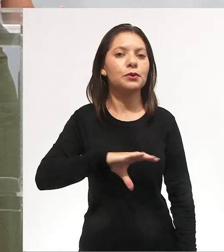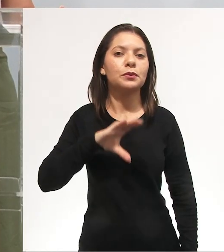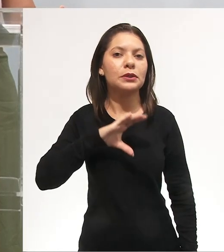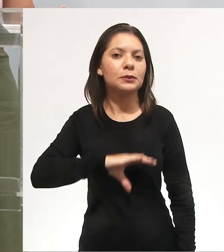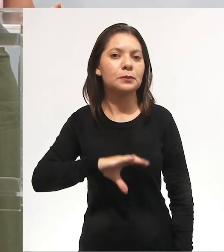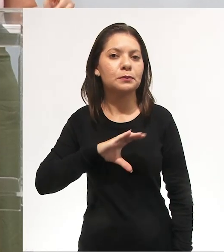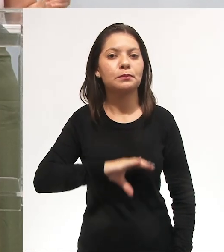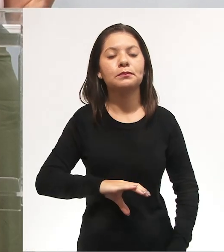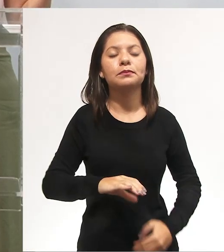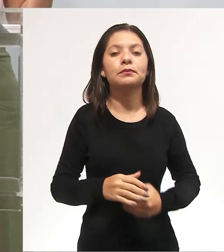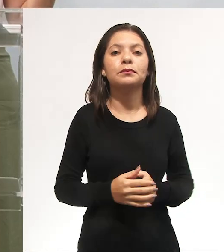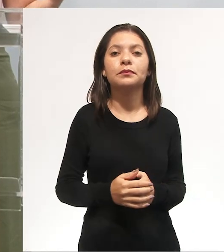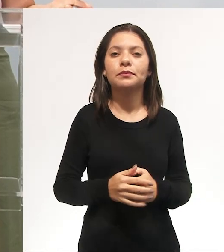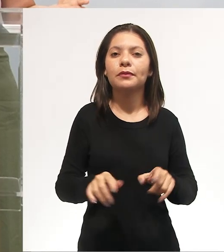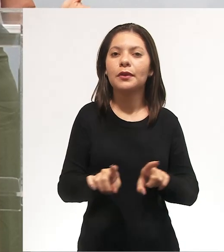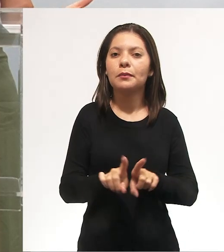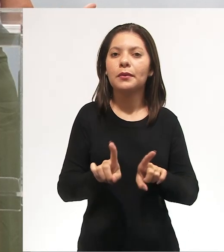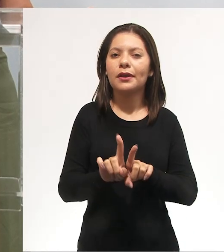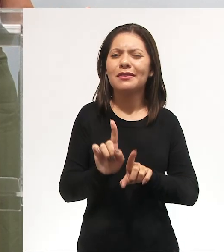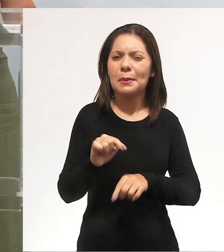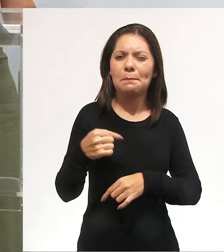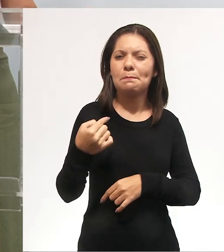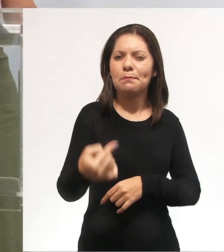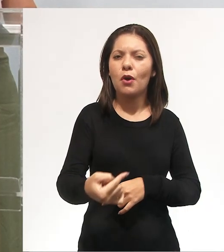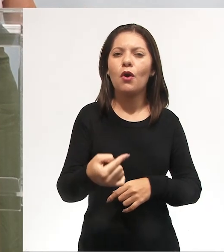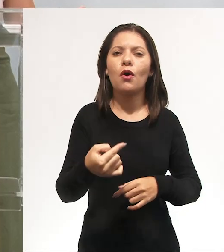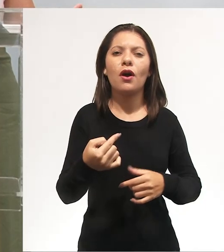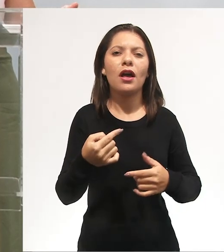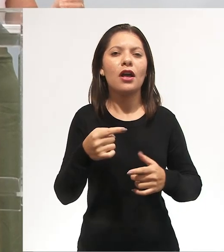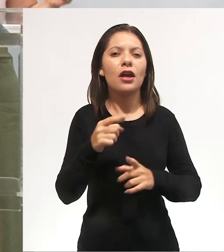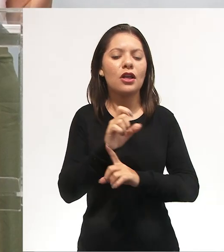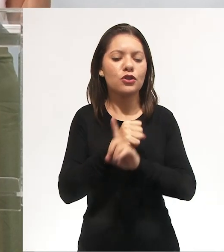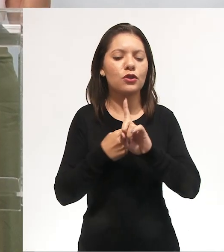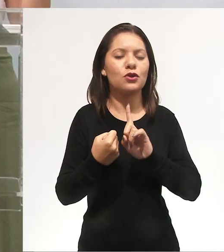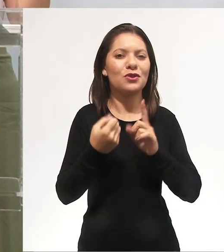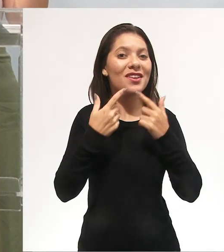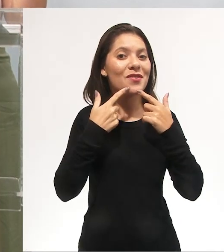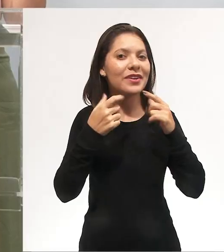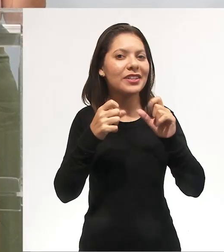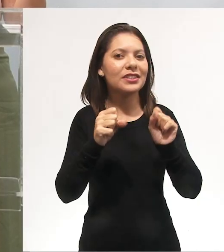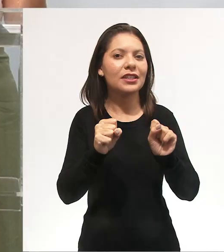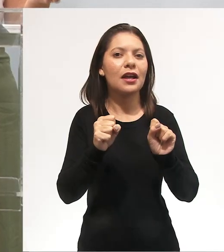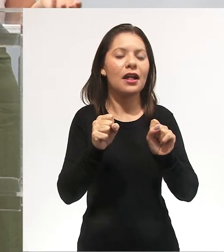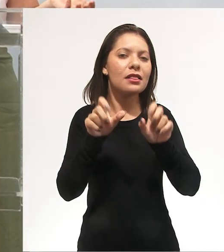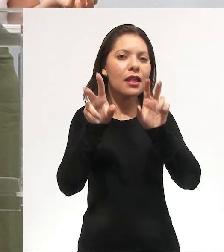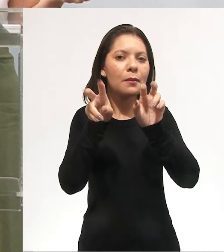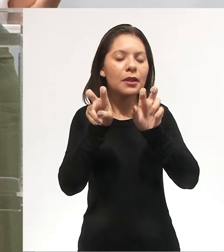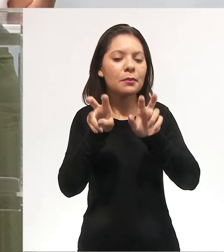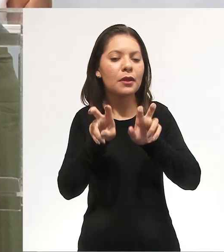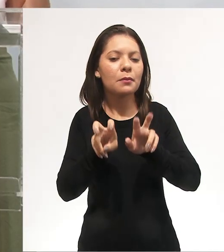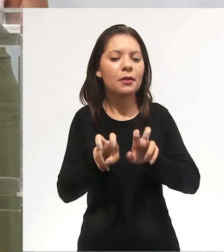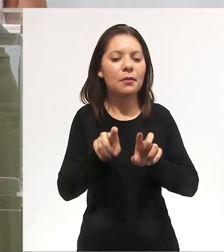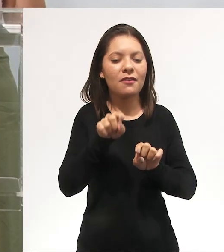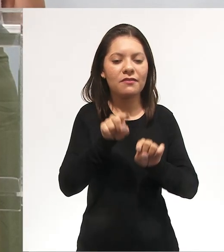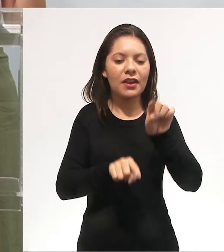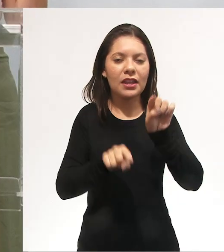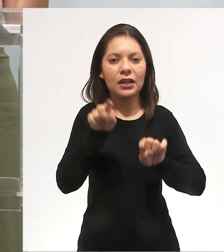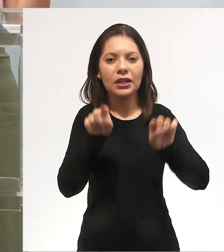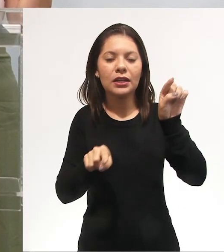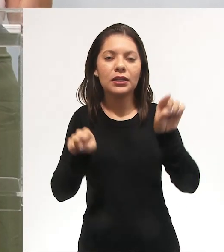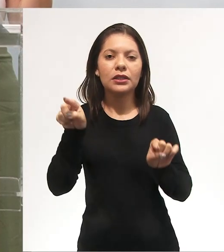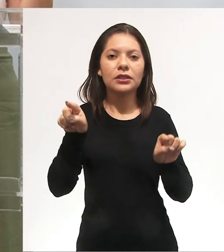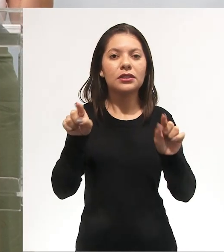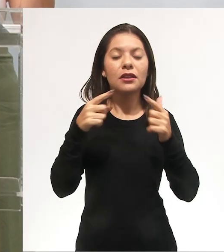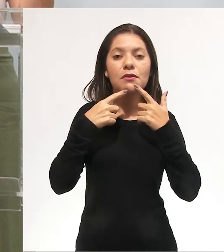portuguesa. E depois nós tivemos a introdução da sociolinguística, que é justamente trazendo os aspectos das variantes